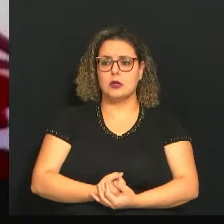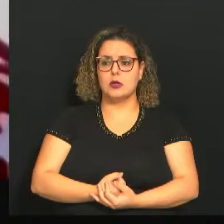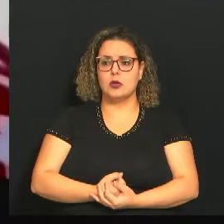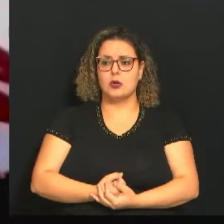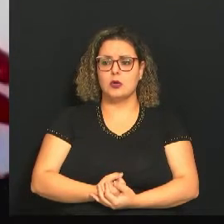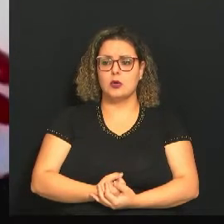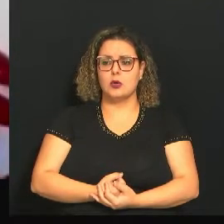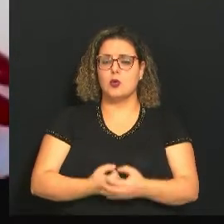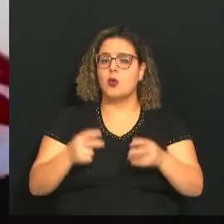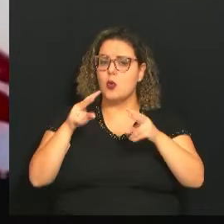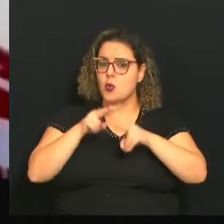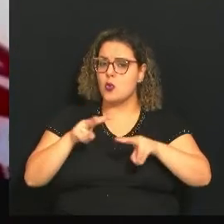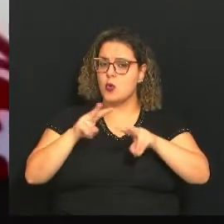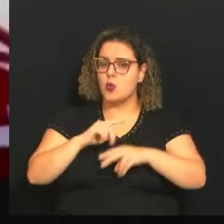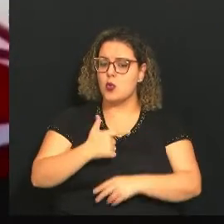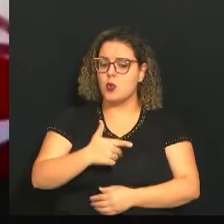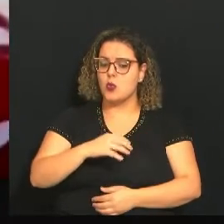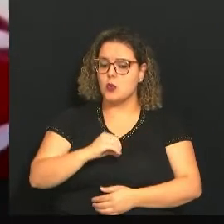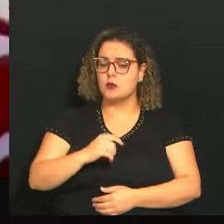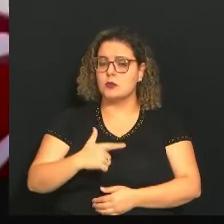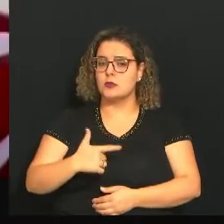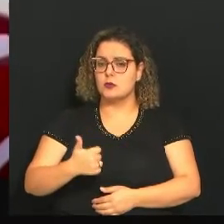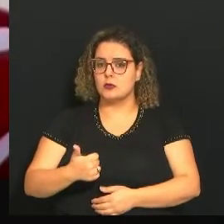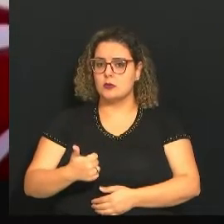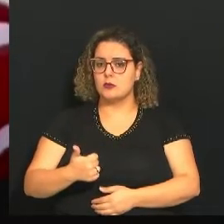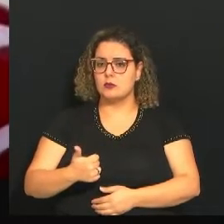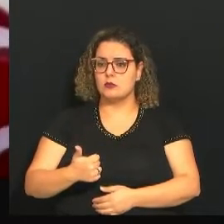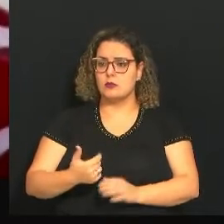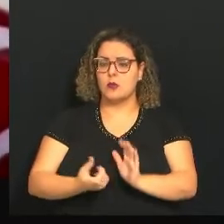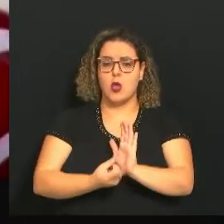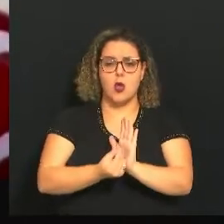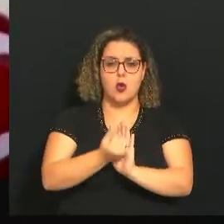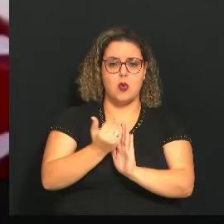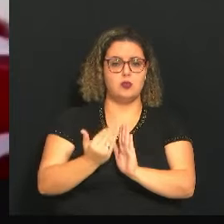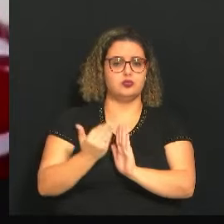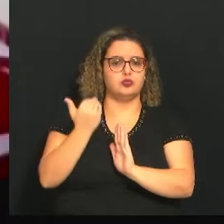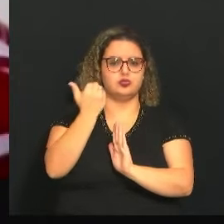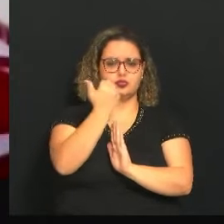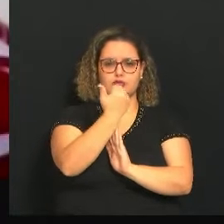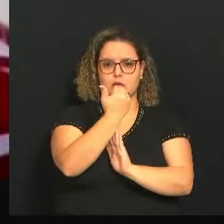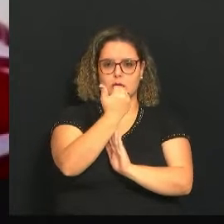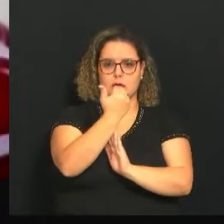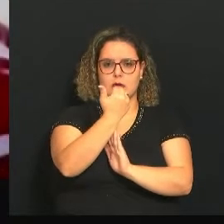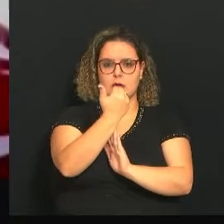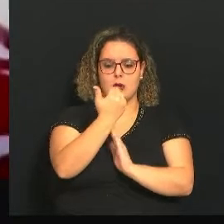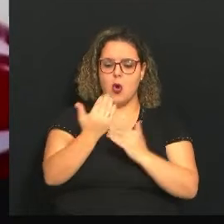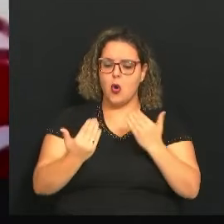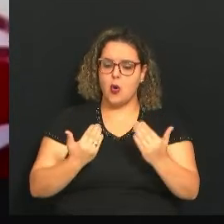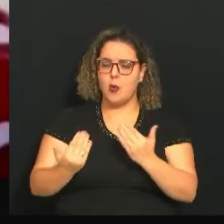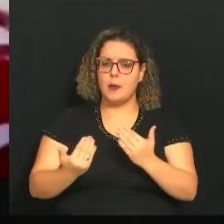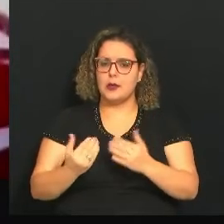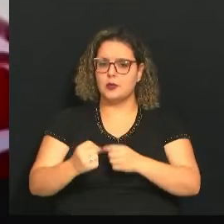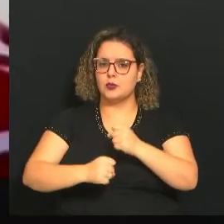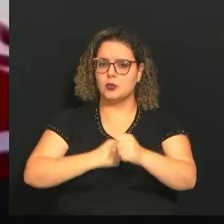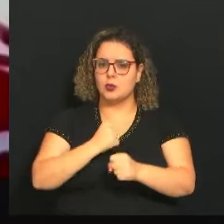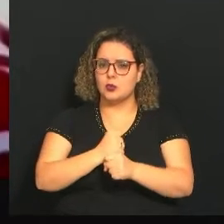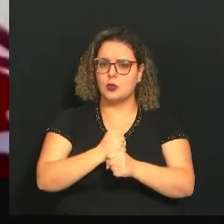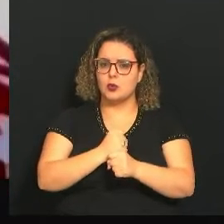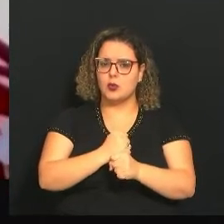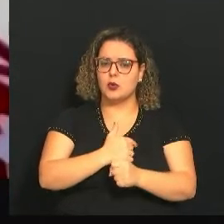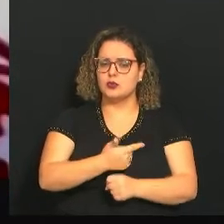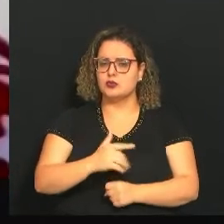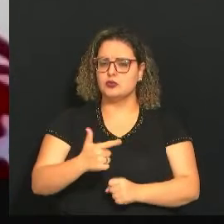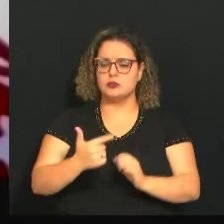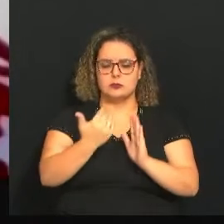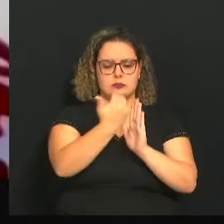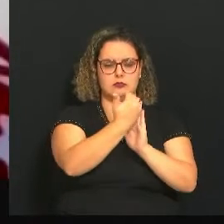de 2021, ela já era maior do que está sendo colocado na LOA de 2022 para as despesas que,